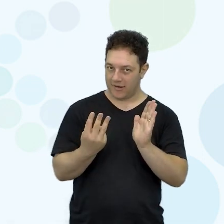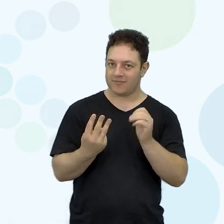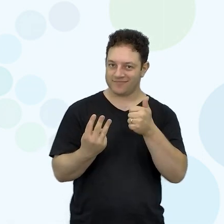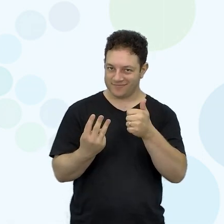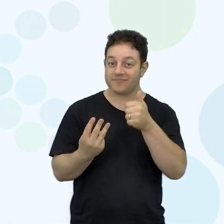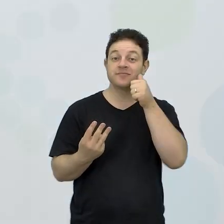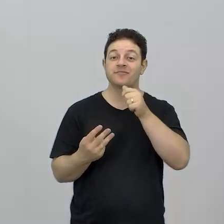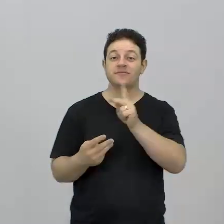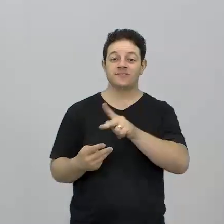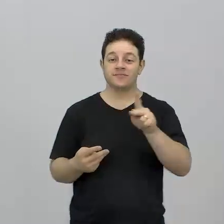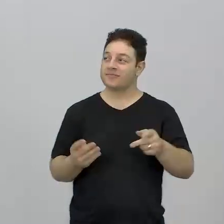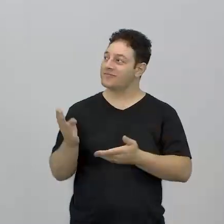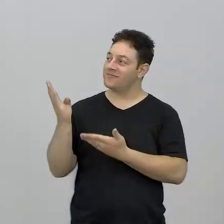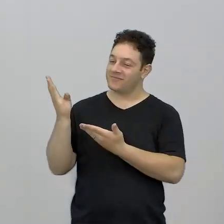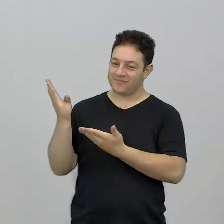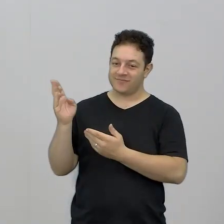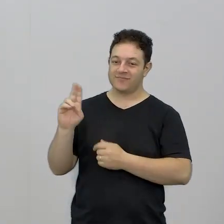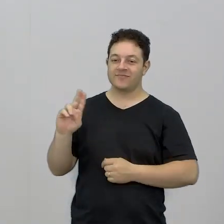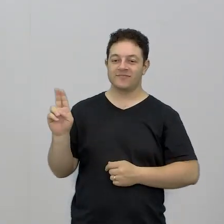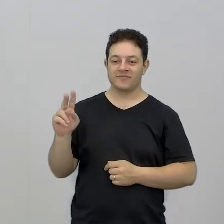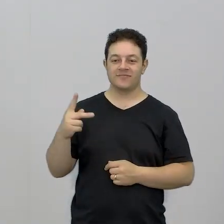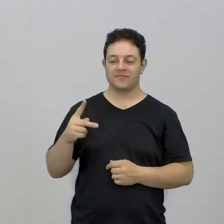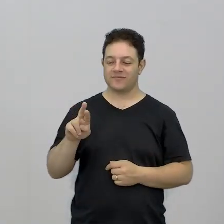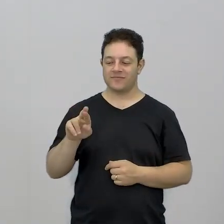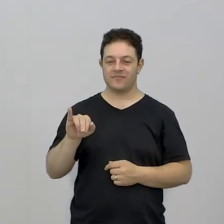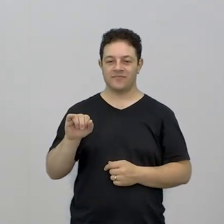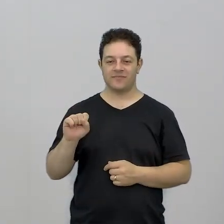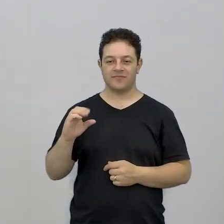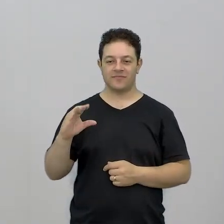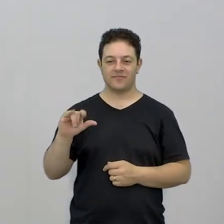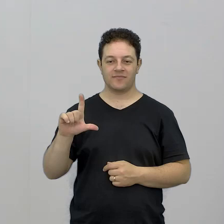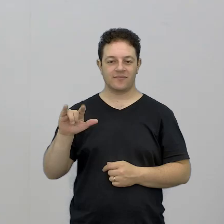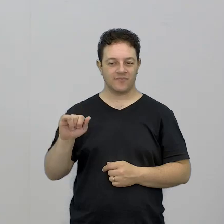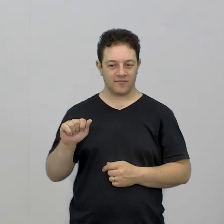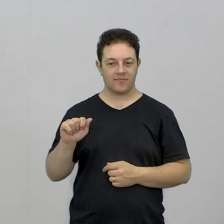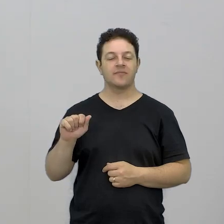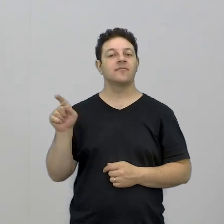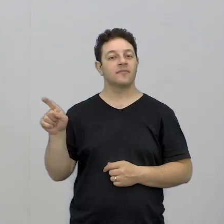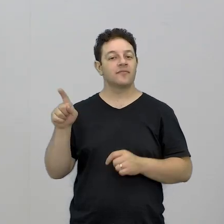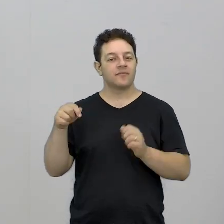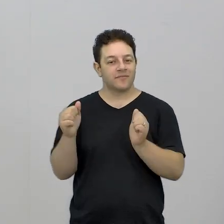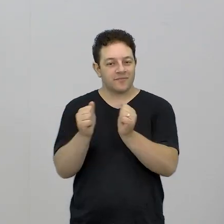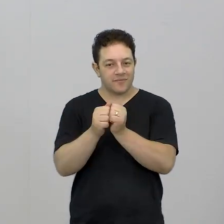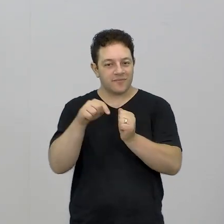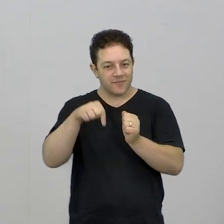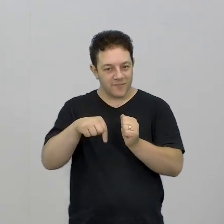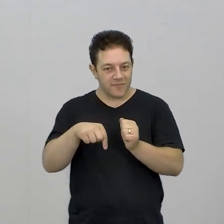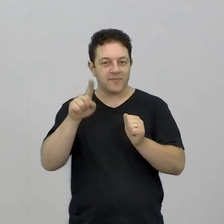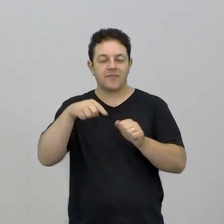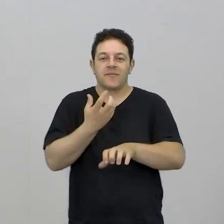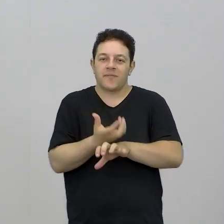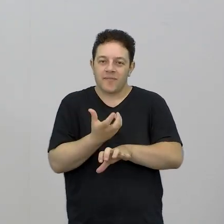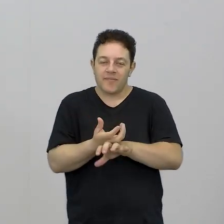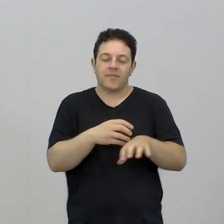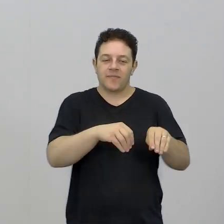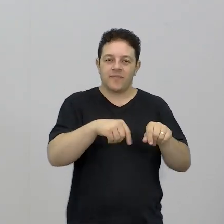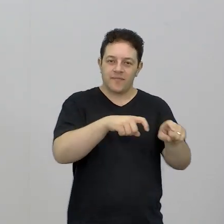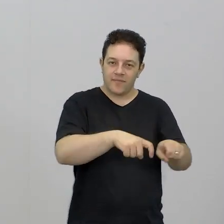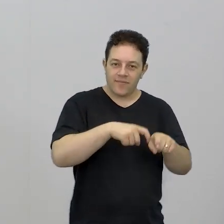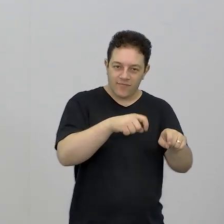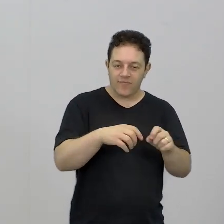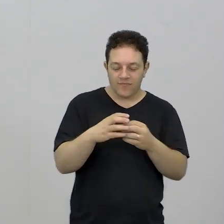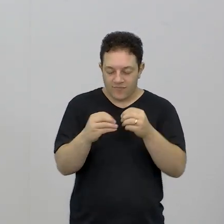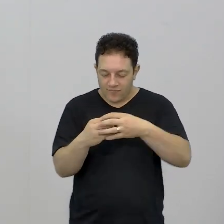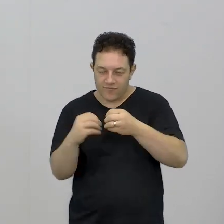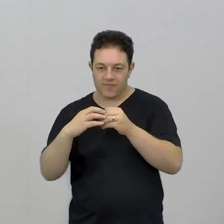Eu sou a professora Priscila, né, que estou aqui nessa jornada, né, no nosso componente aí do solo à célula, junto